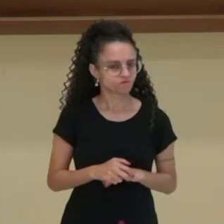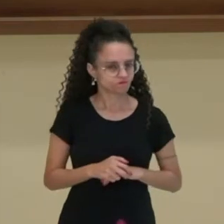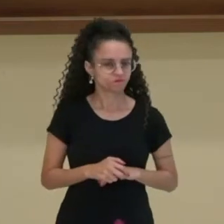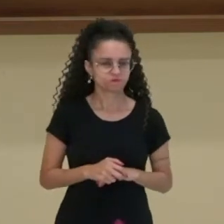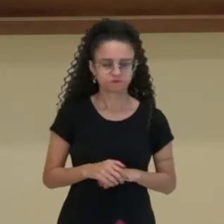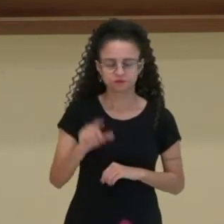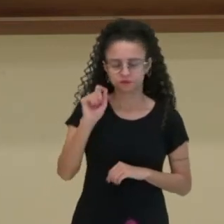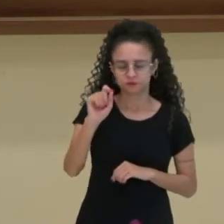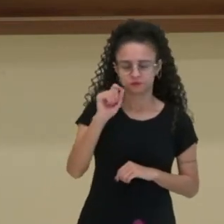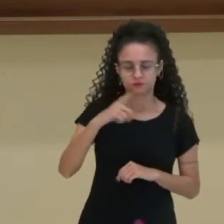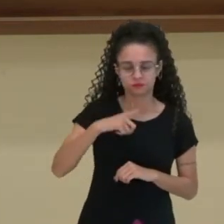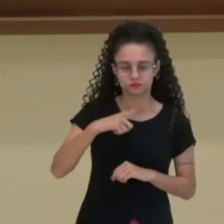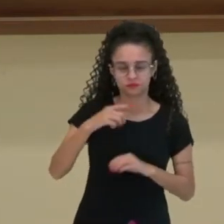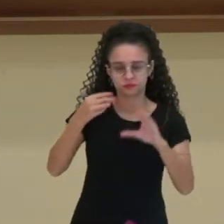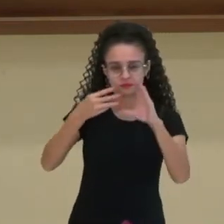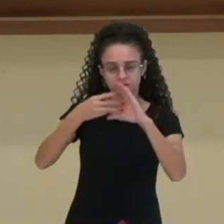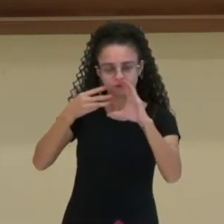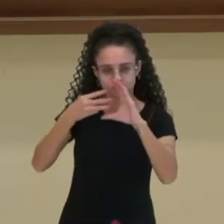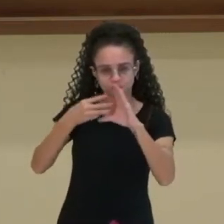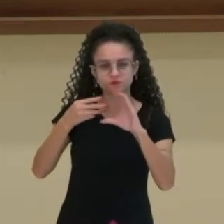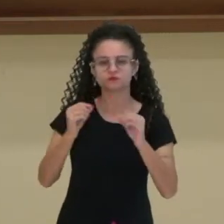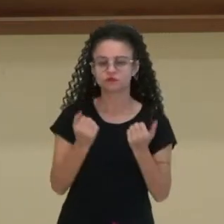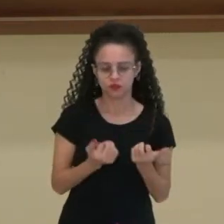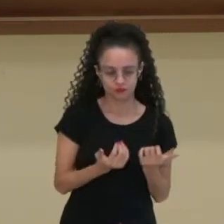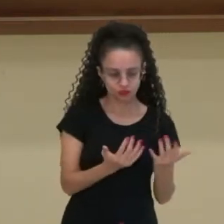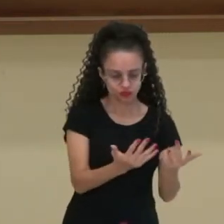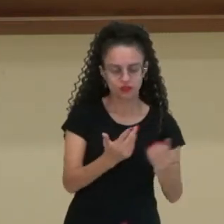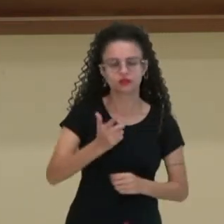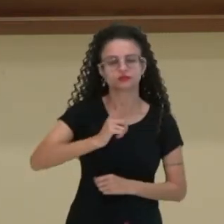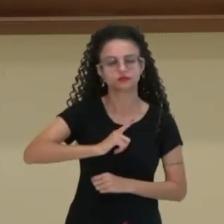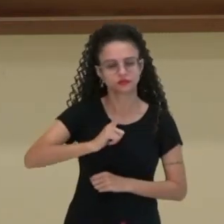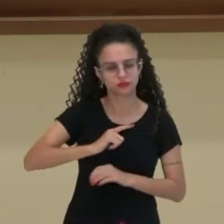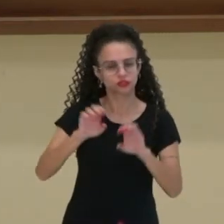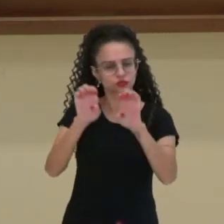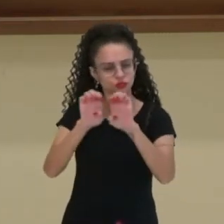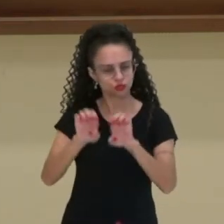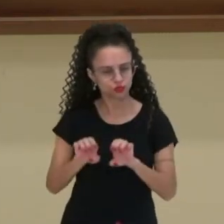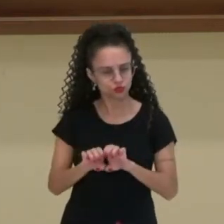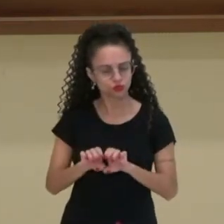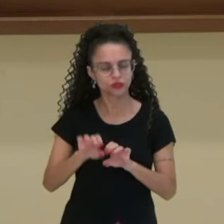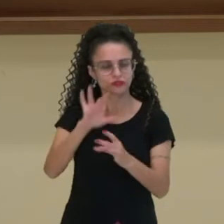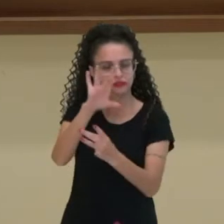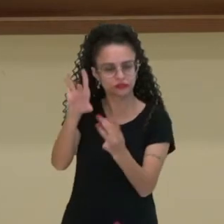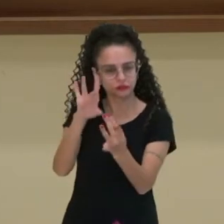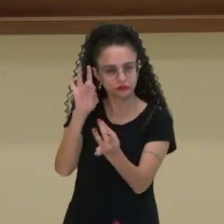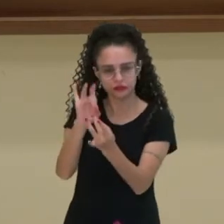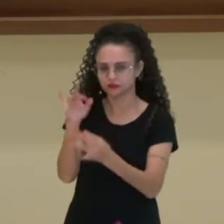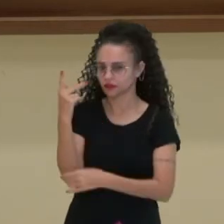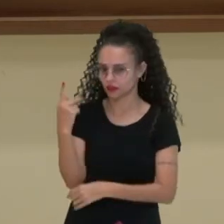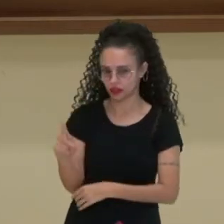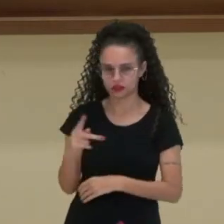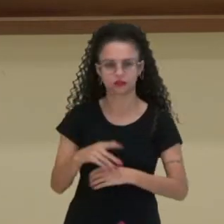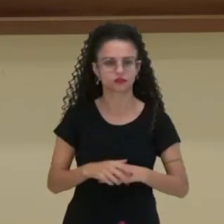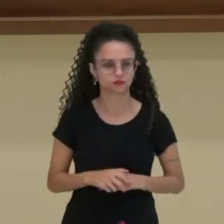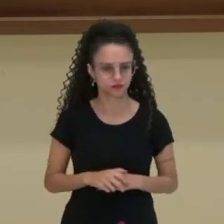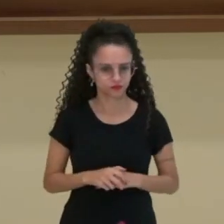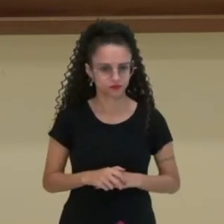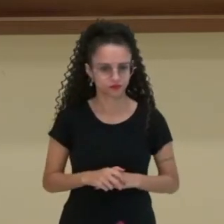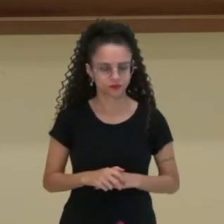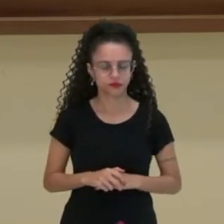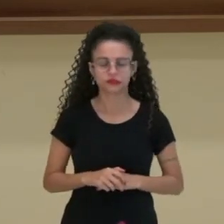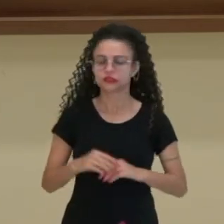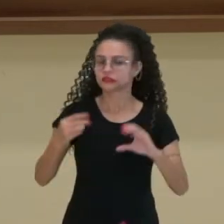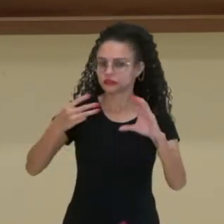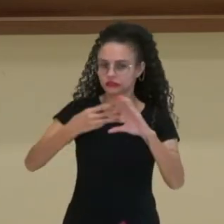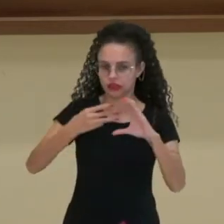Inclusive, as células vegetais possuem estruturas que são específicas delas. As células